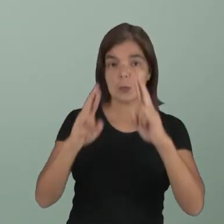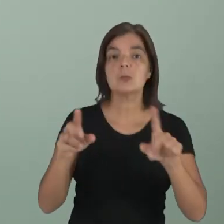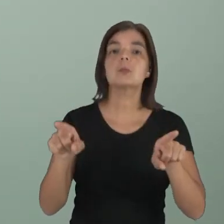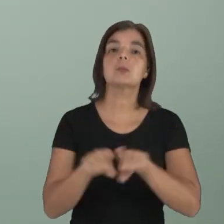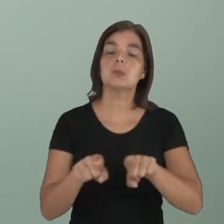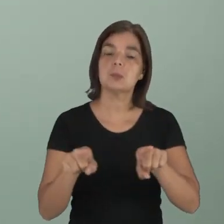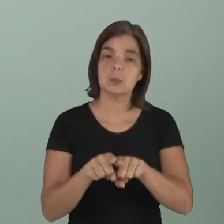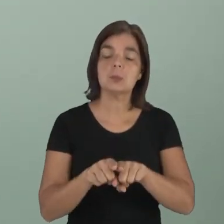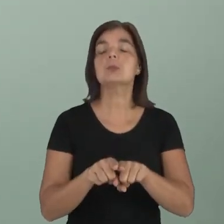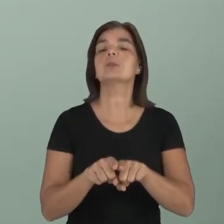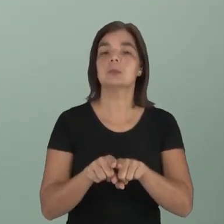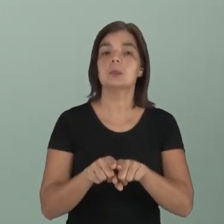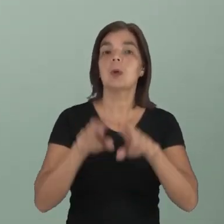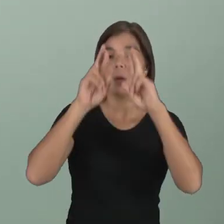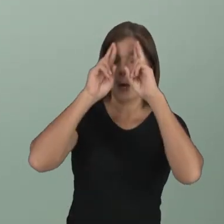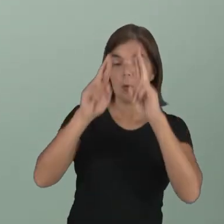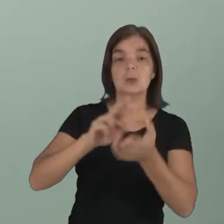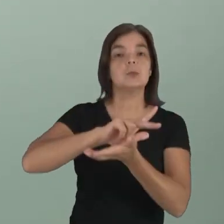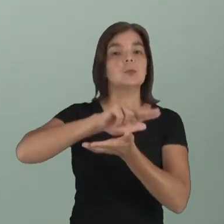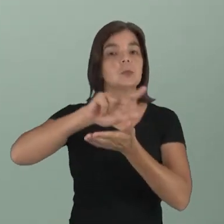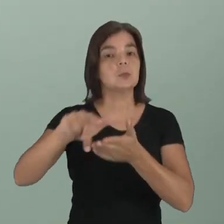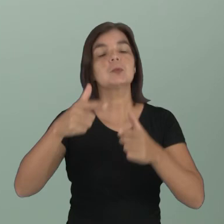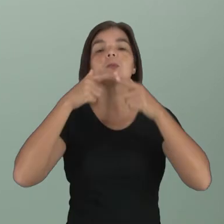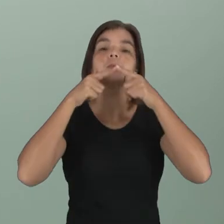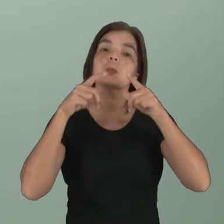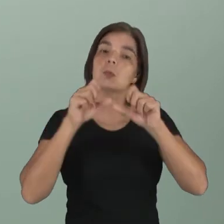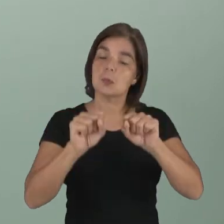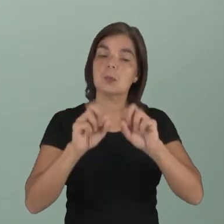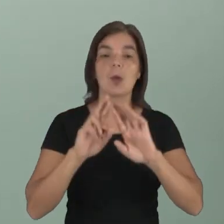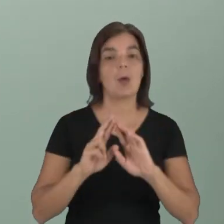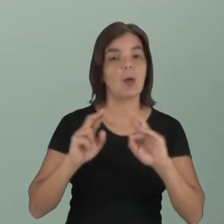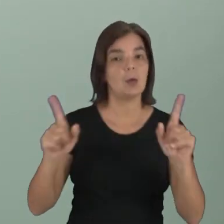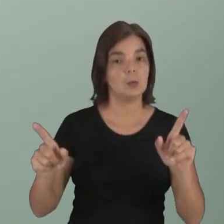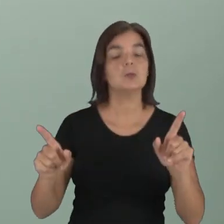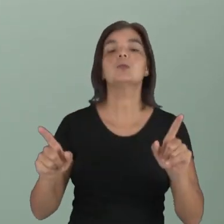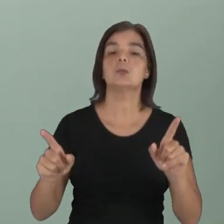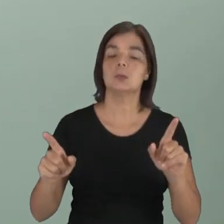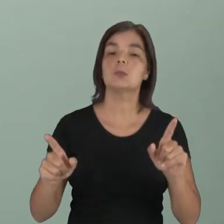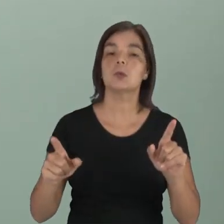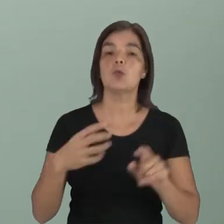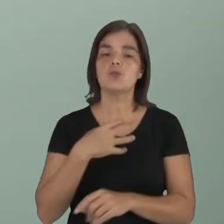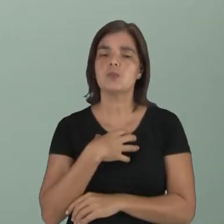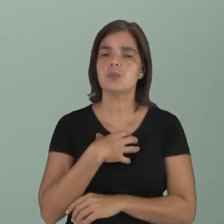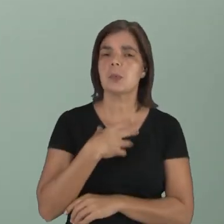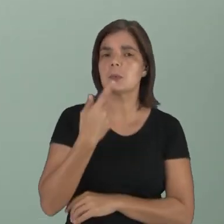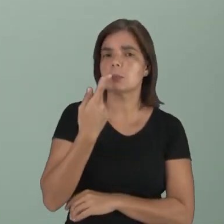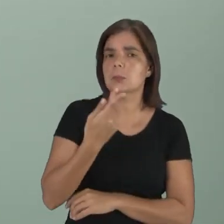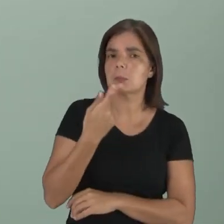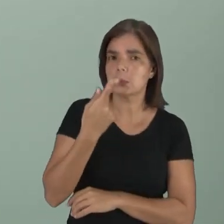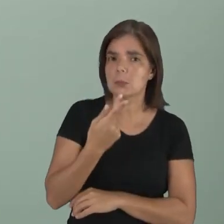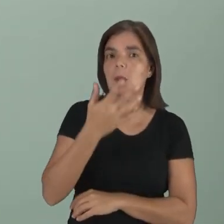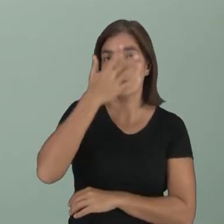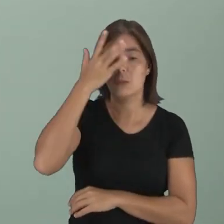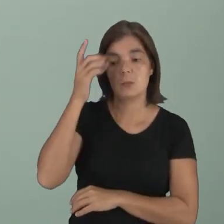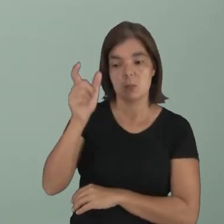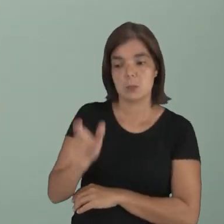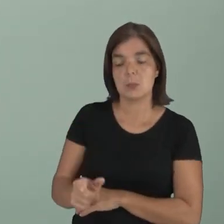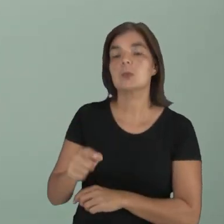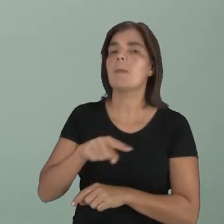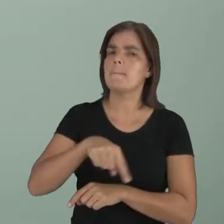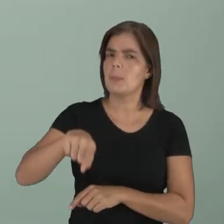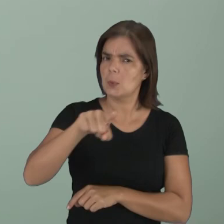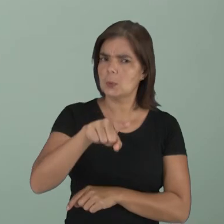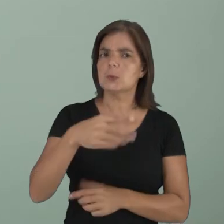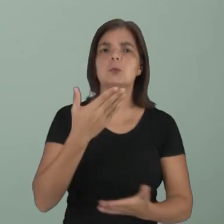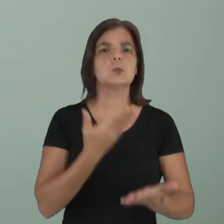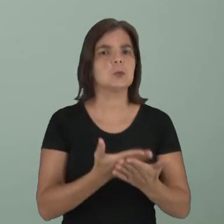isso, que respeite as variações linguísticas, as diferenças no modo de falar das pessoas, mas